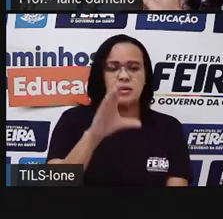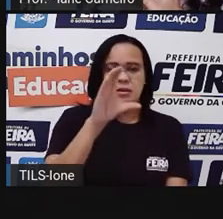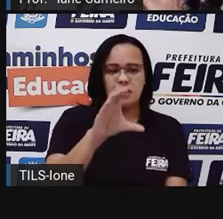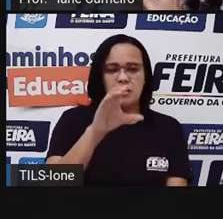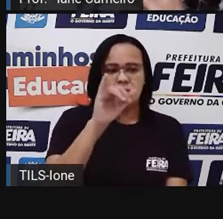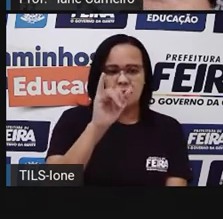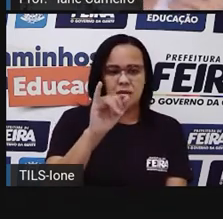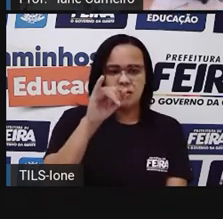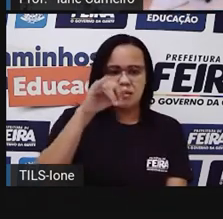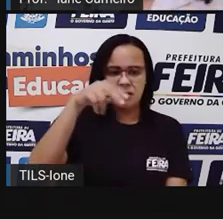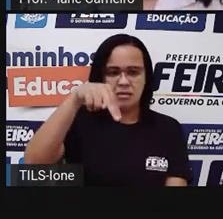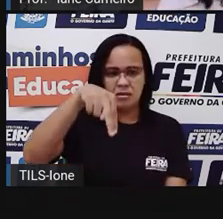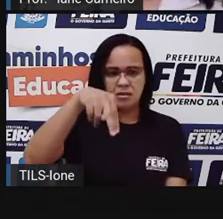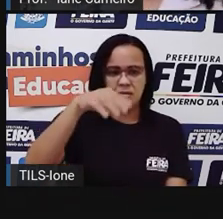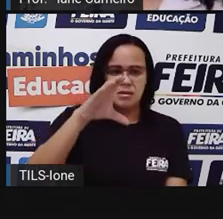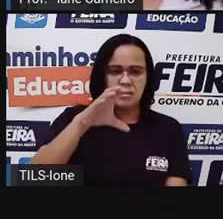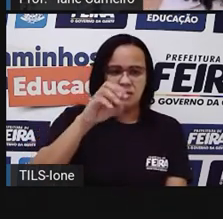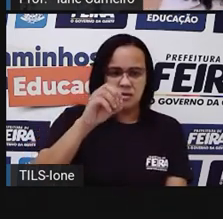Ó.